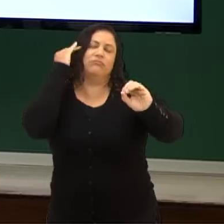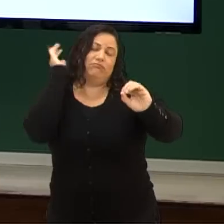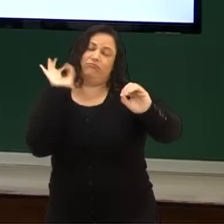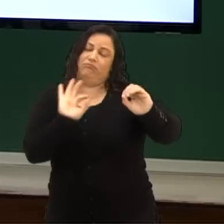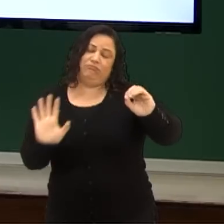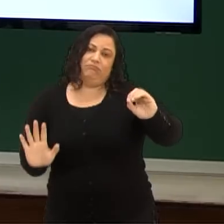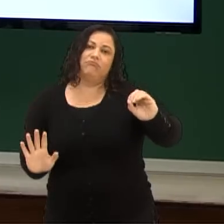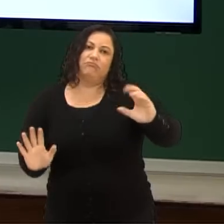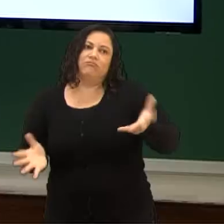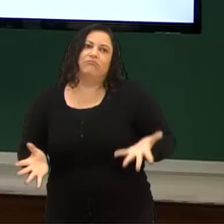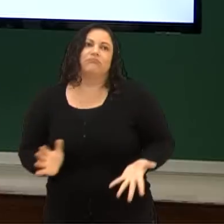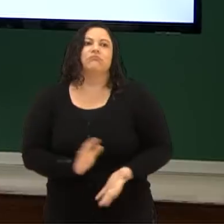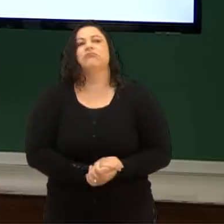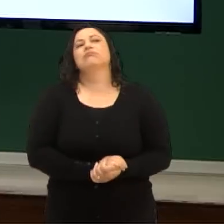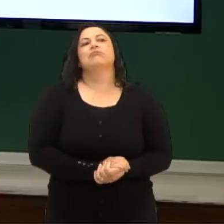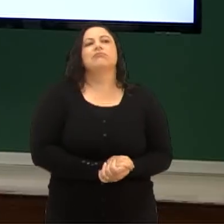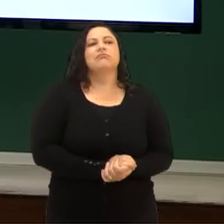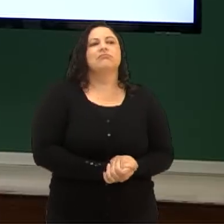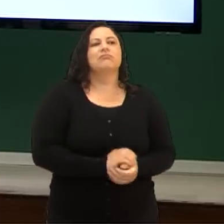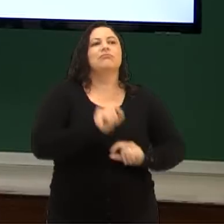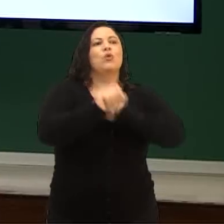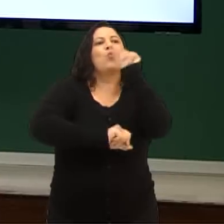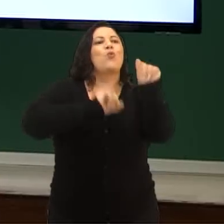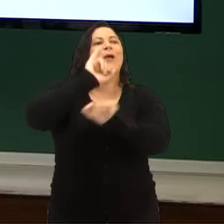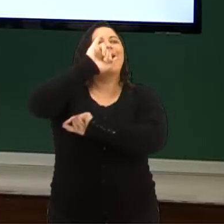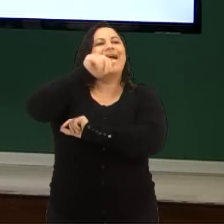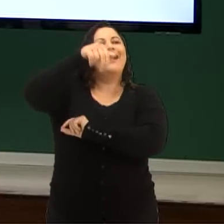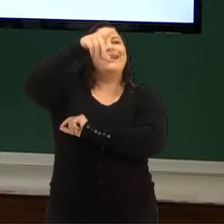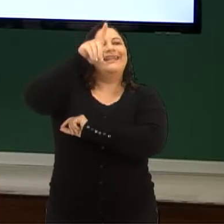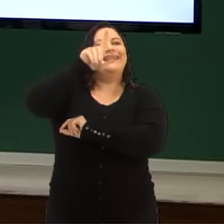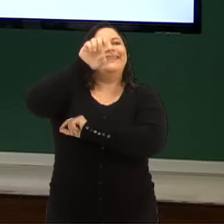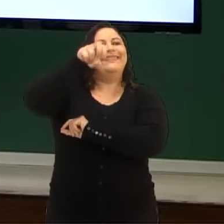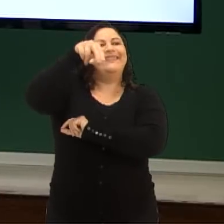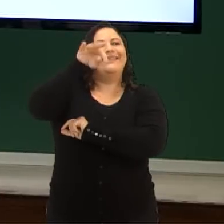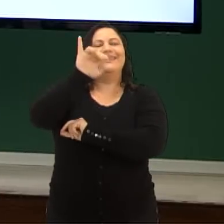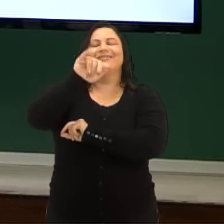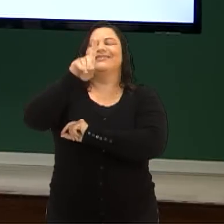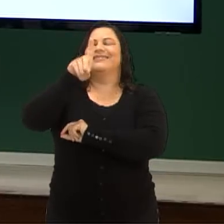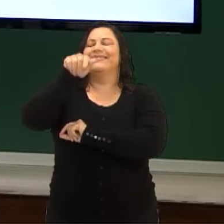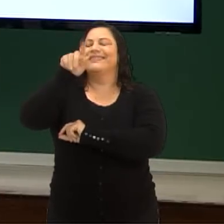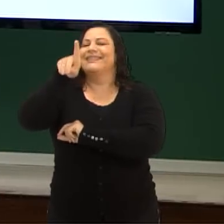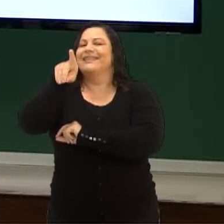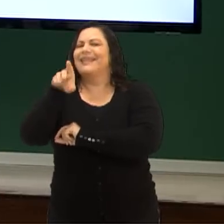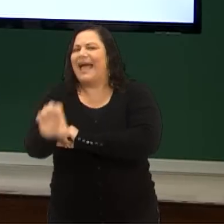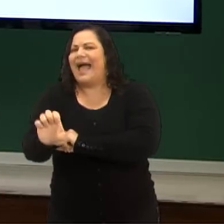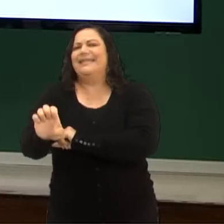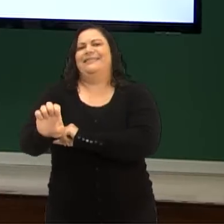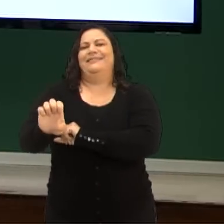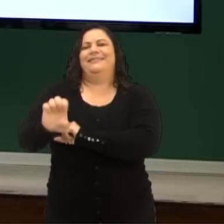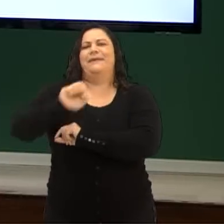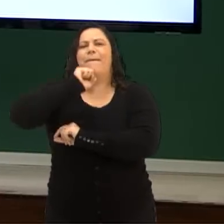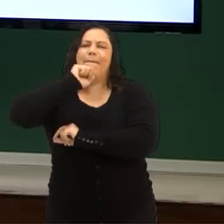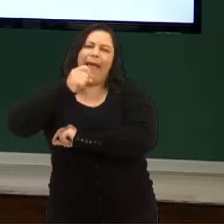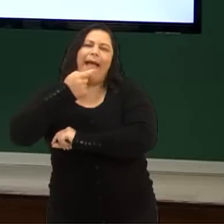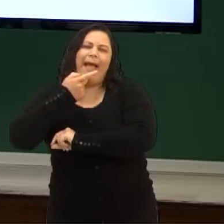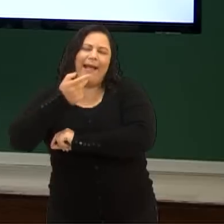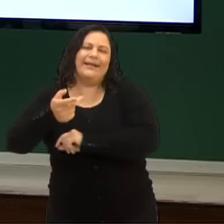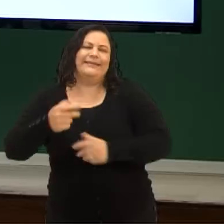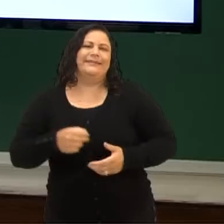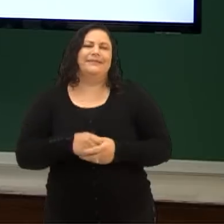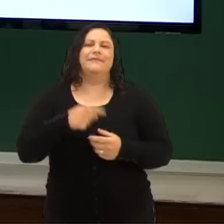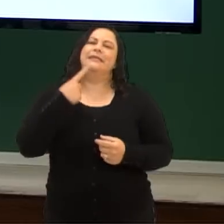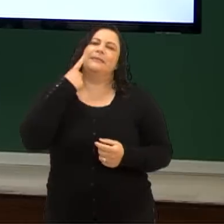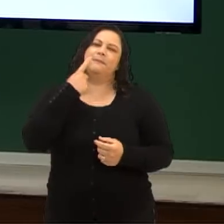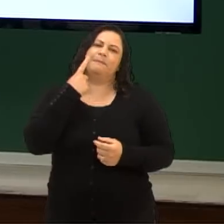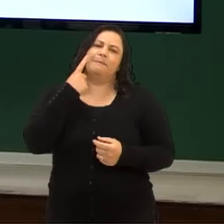zero. Matriz identidade. Que barulhinho é esse, professor? É para você ir embora porque cantou mal? Tem gente que nem sabe o que é isso,